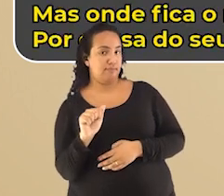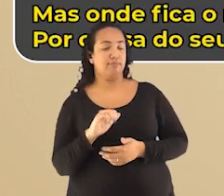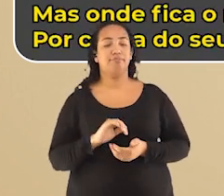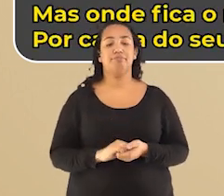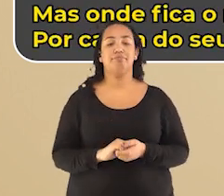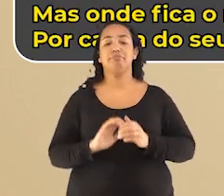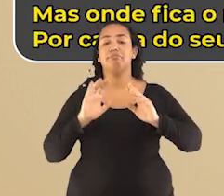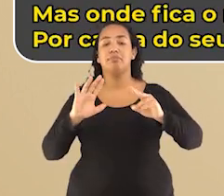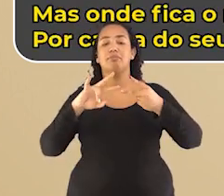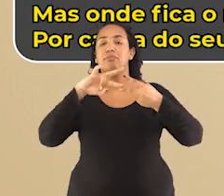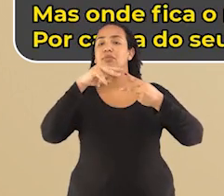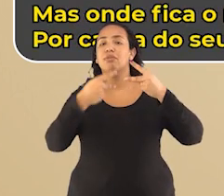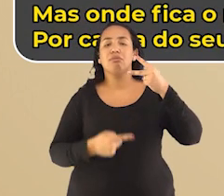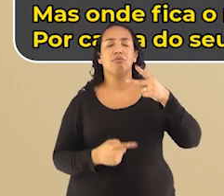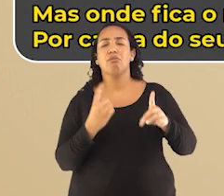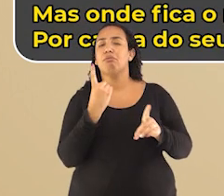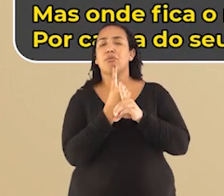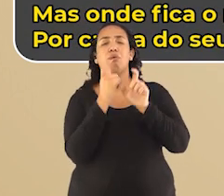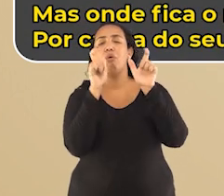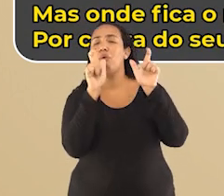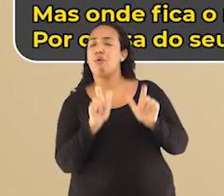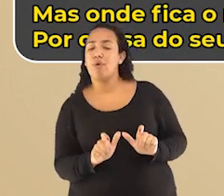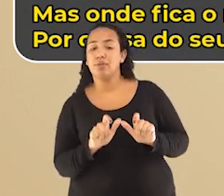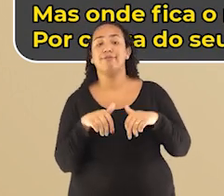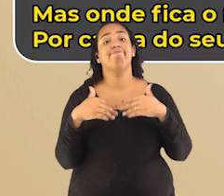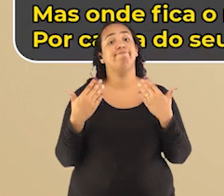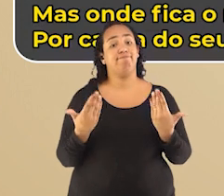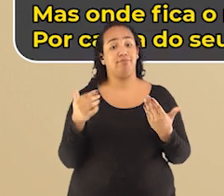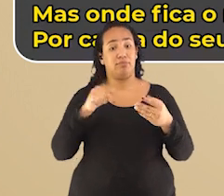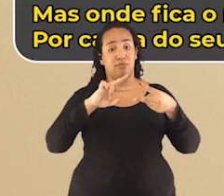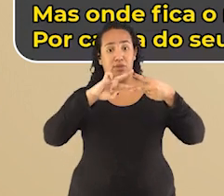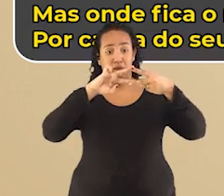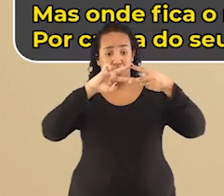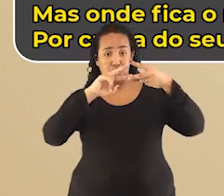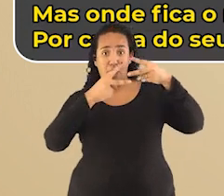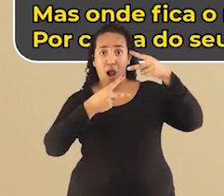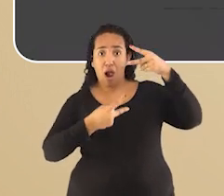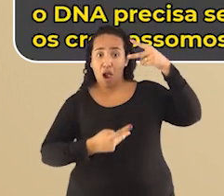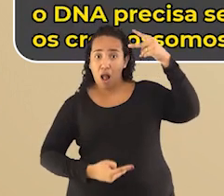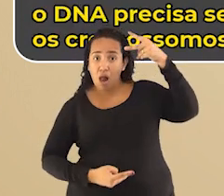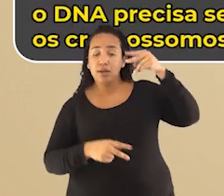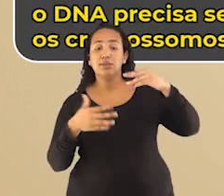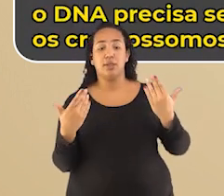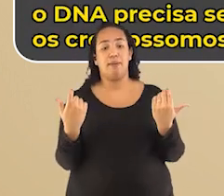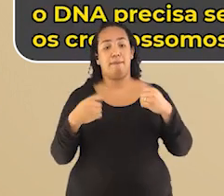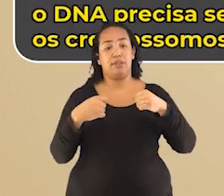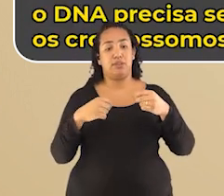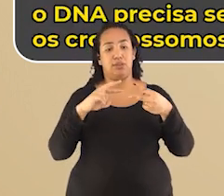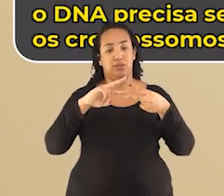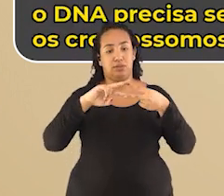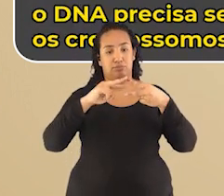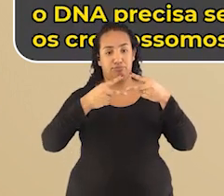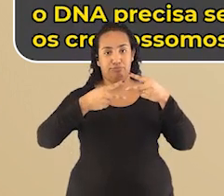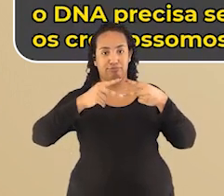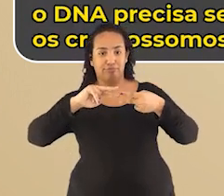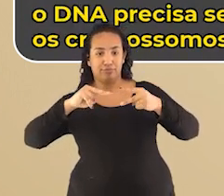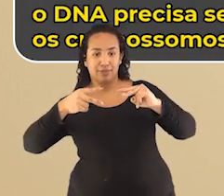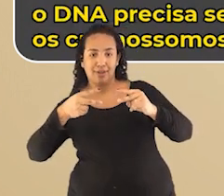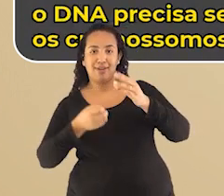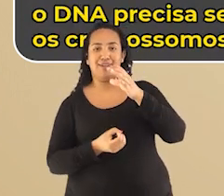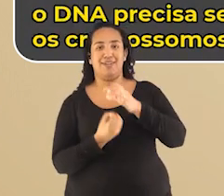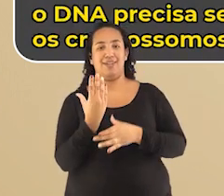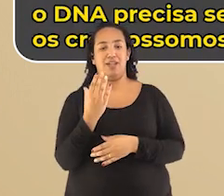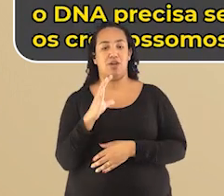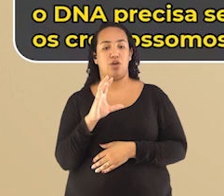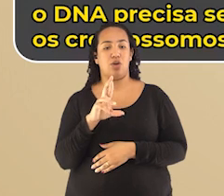DNA. Mas onde fica o nosso DNA? Por causa do seu grande comprimento, o DNA precisa se enrolar,